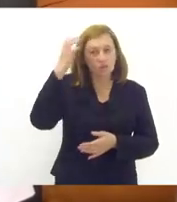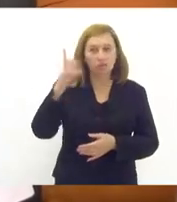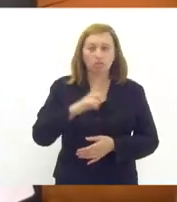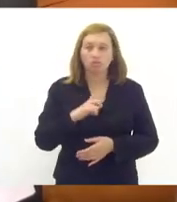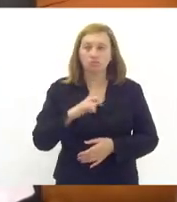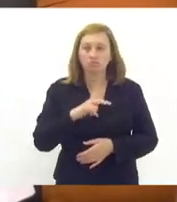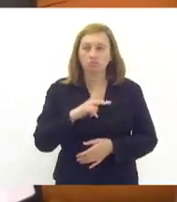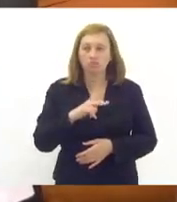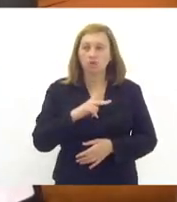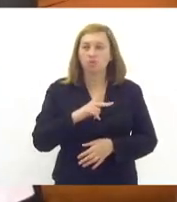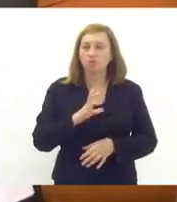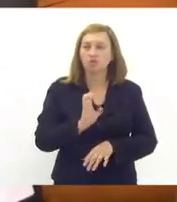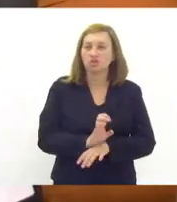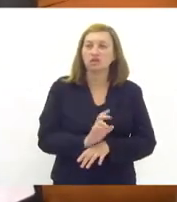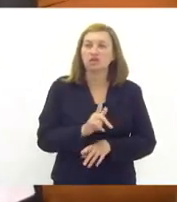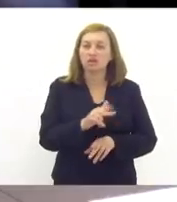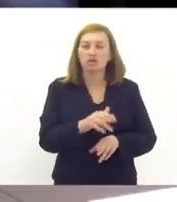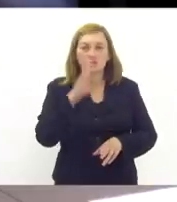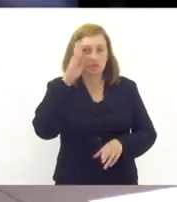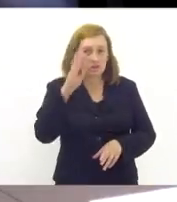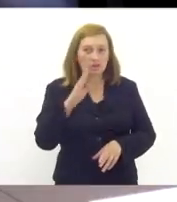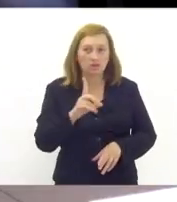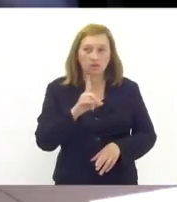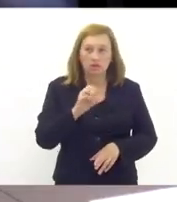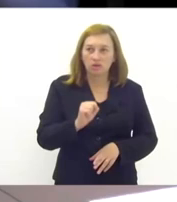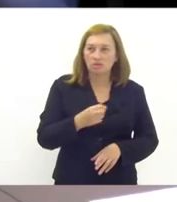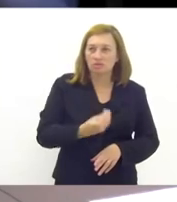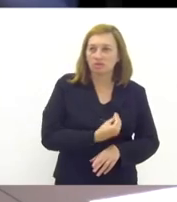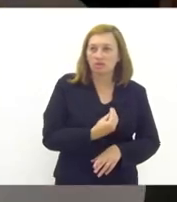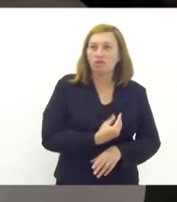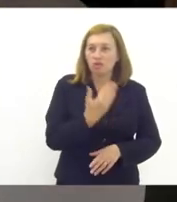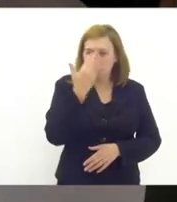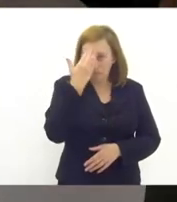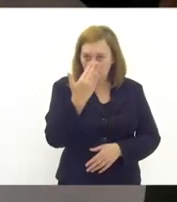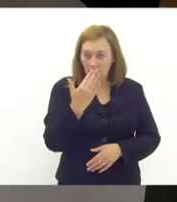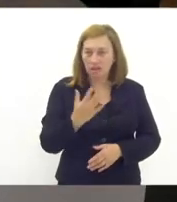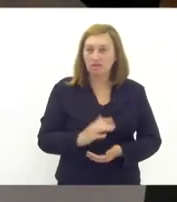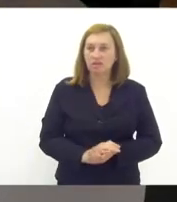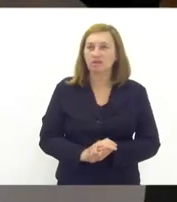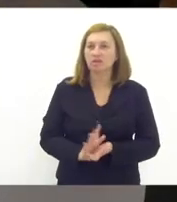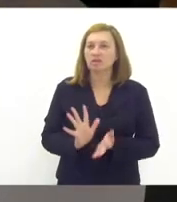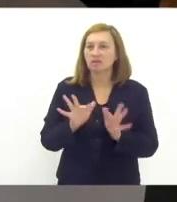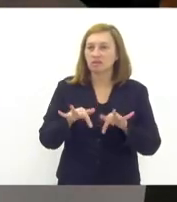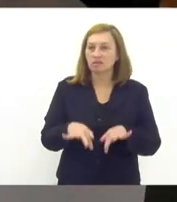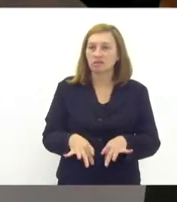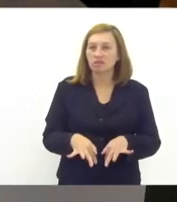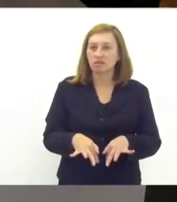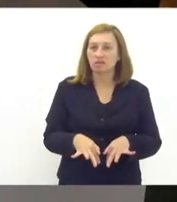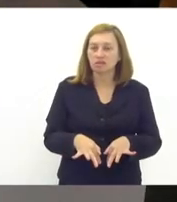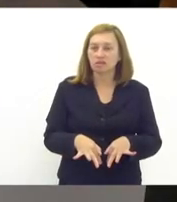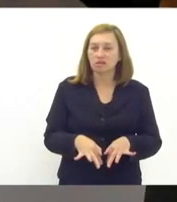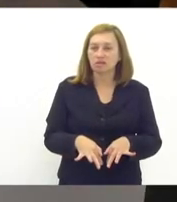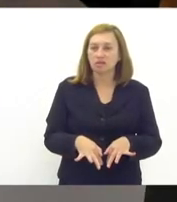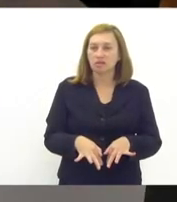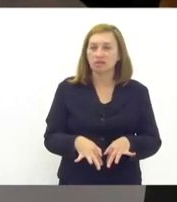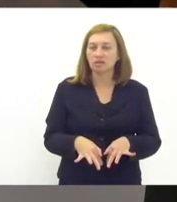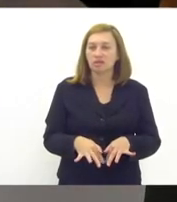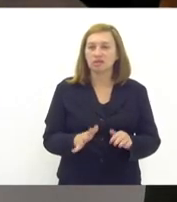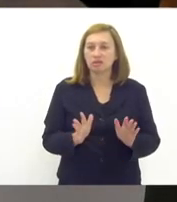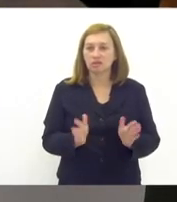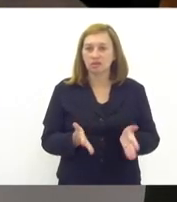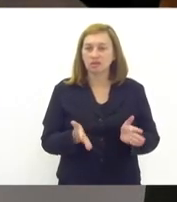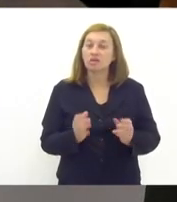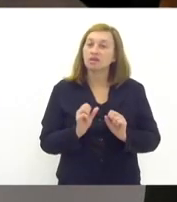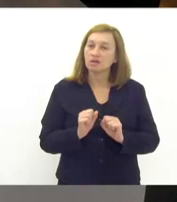assim como o soldado Douglas também reviveu. Então, muito obrigada. Está encerrada a oitiva de hoje. Que a